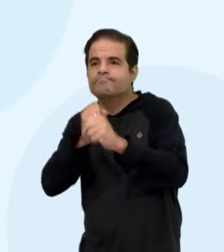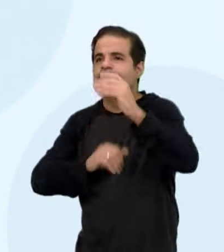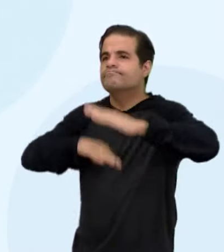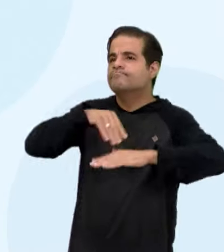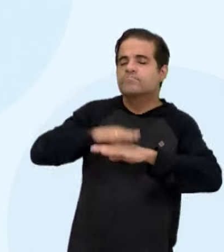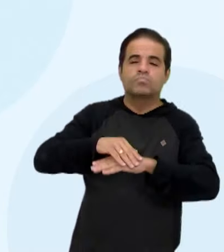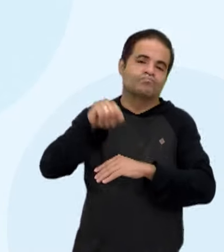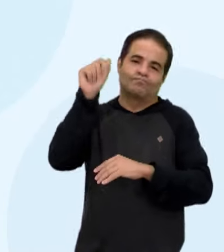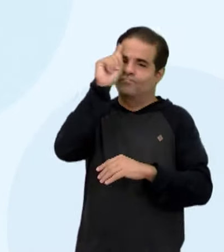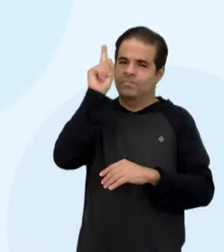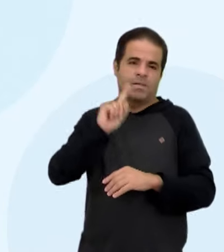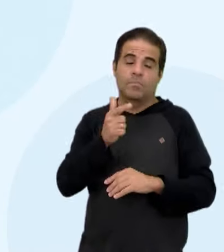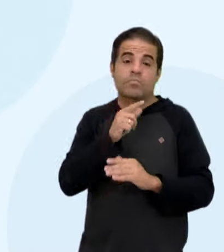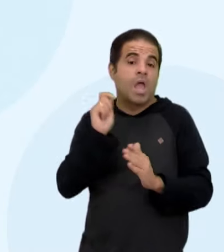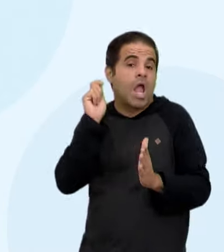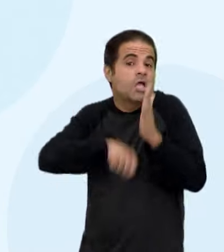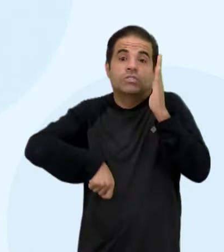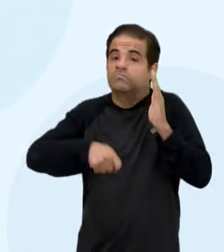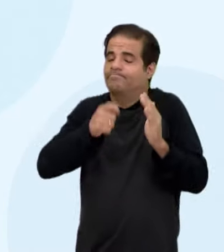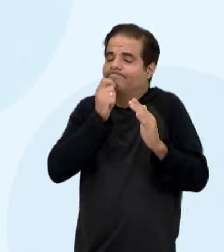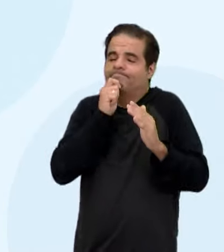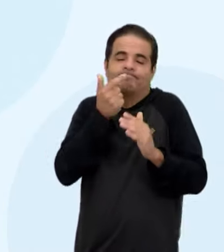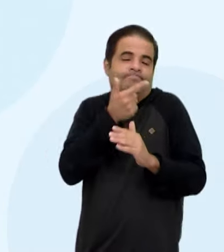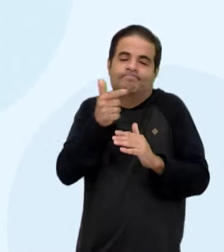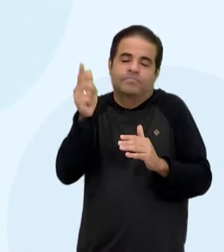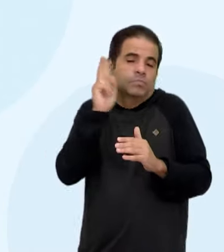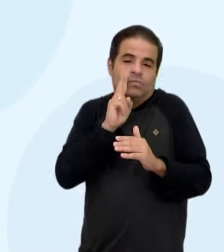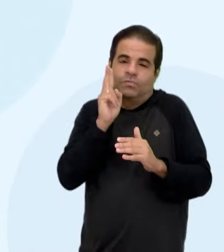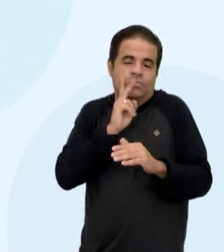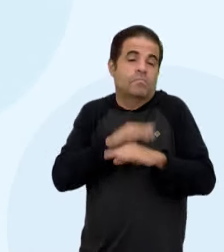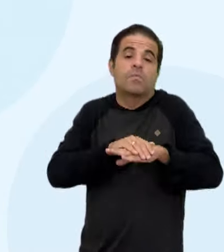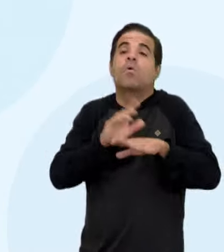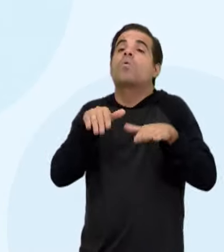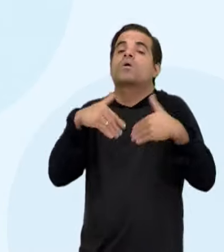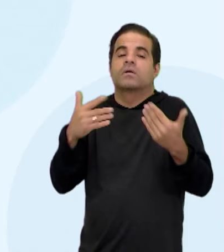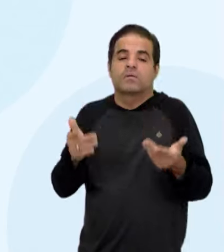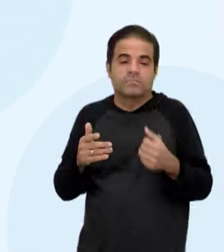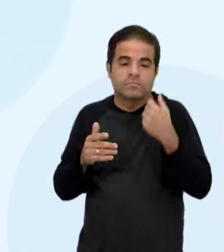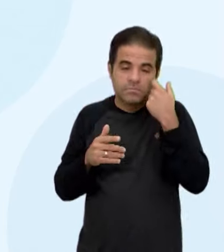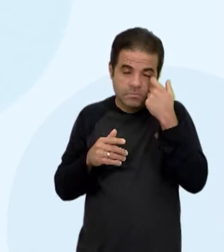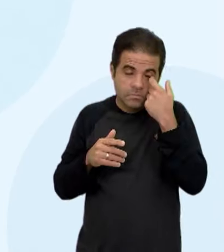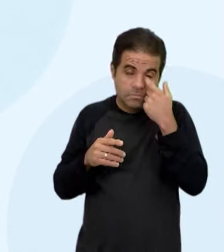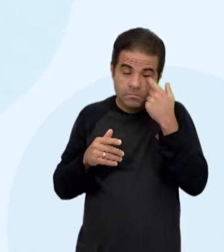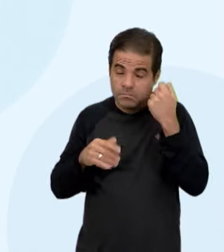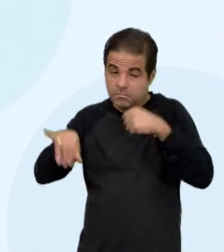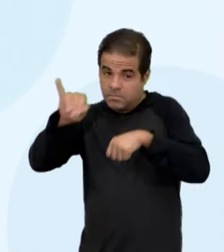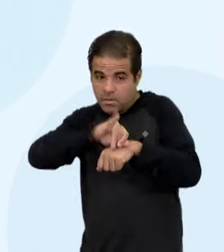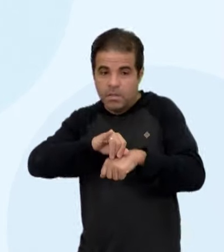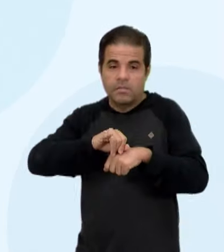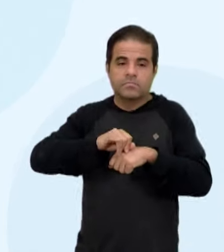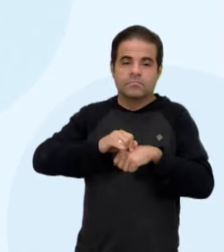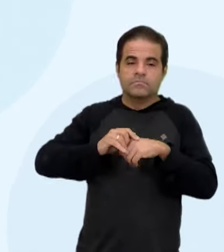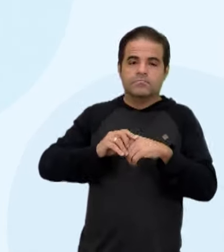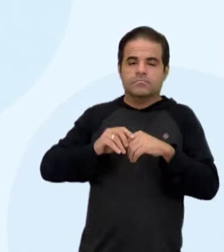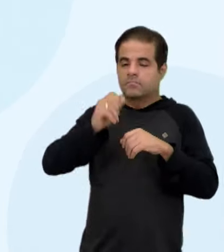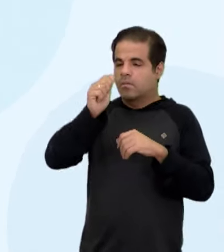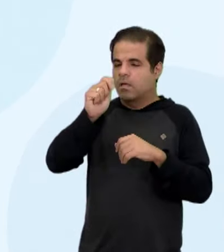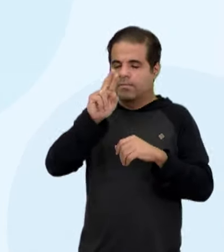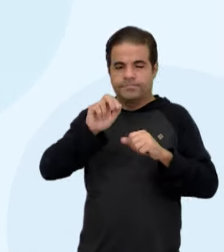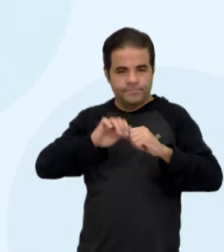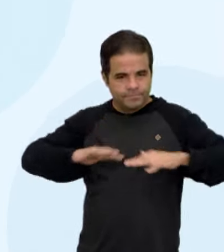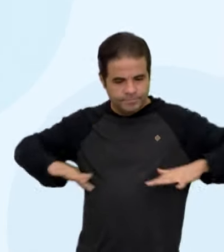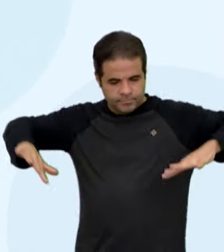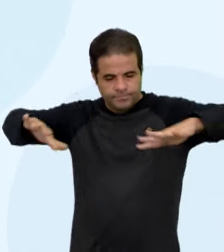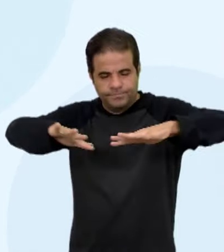Coliseu. Não há nenhum registro histórico aí sobre isso, tá? E o centro da arena era retrátil. Então